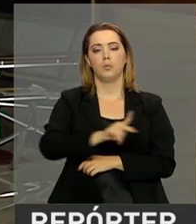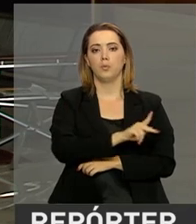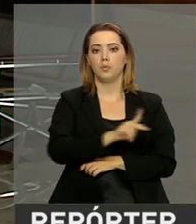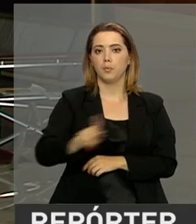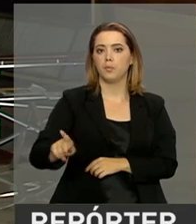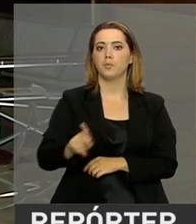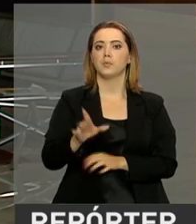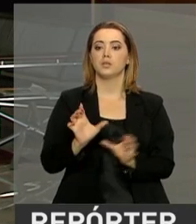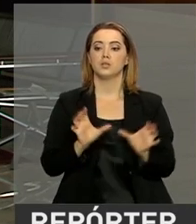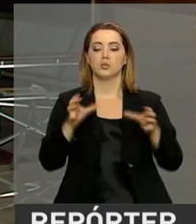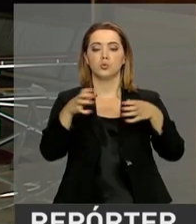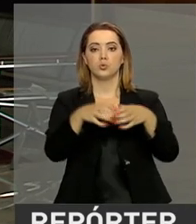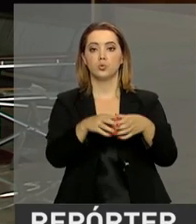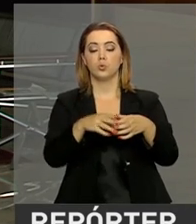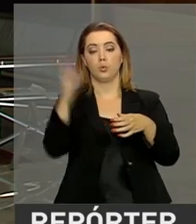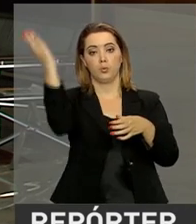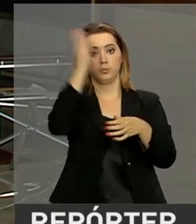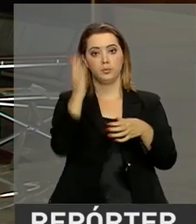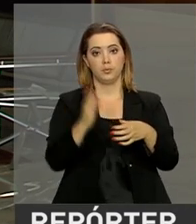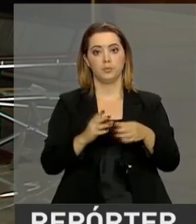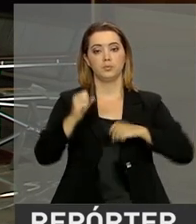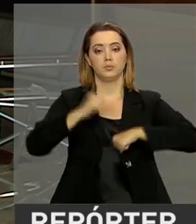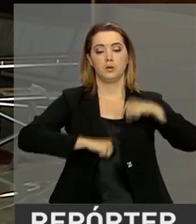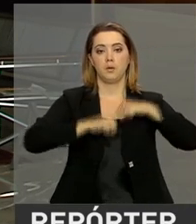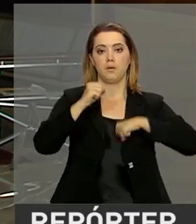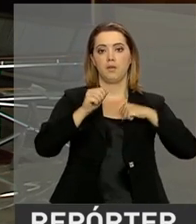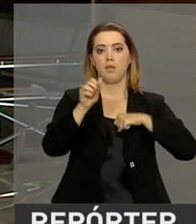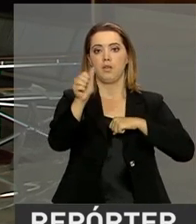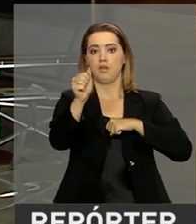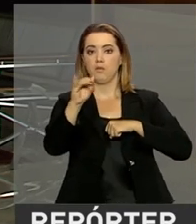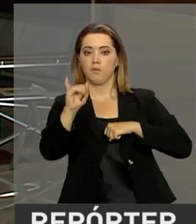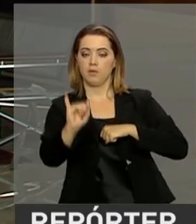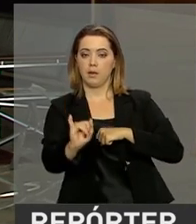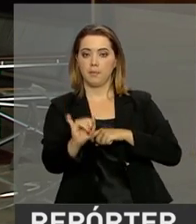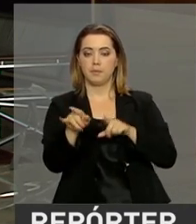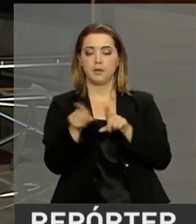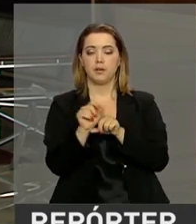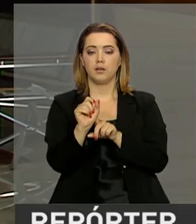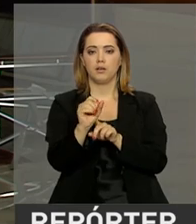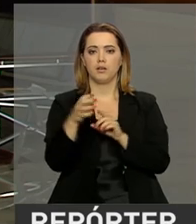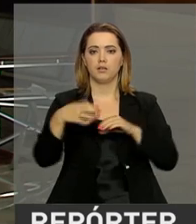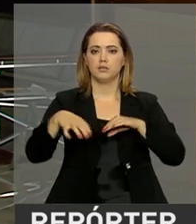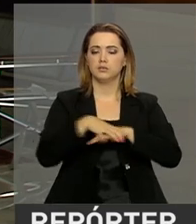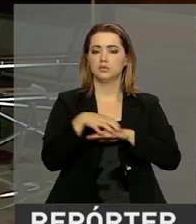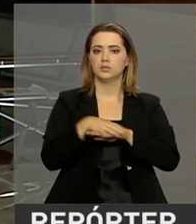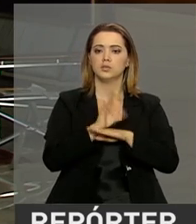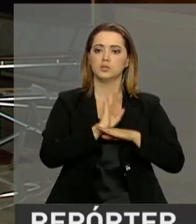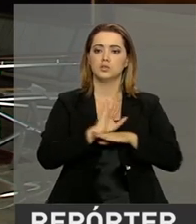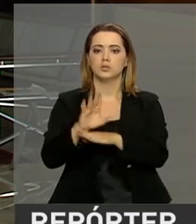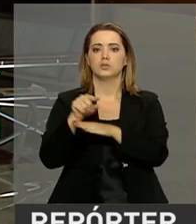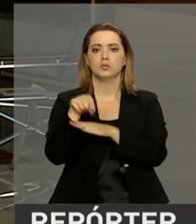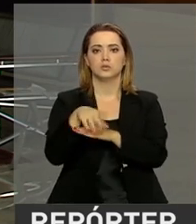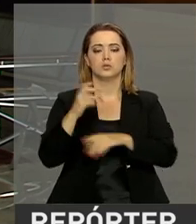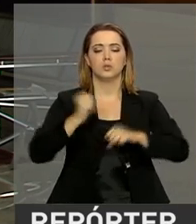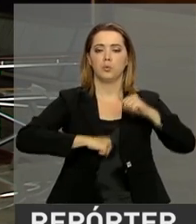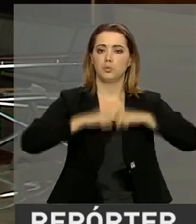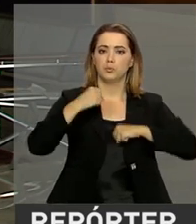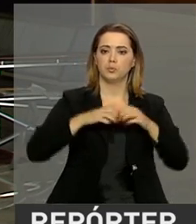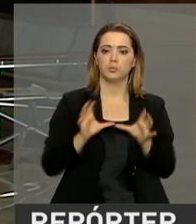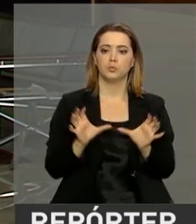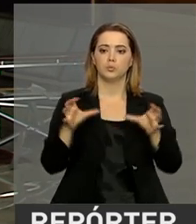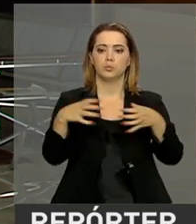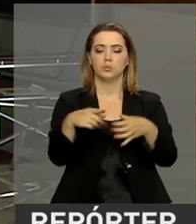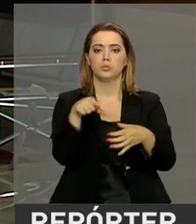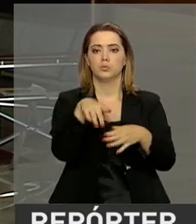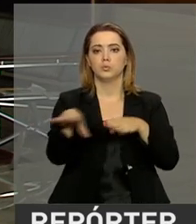das indústrias de calçados abicalçados heitor klein disse que o grupo vai trazer apoio o apoio da instituição e